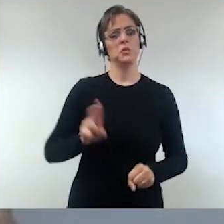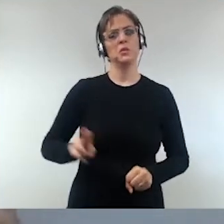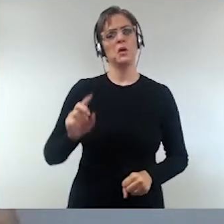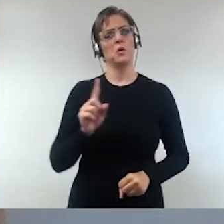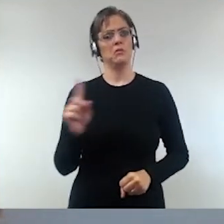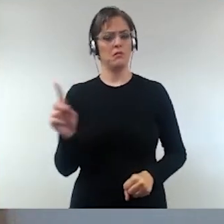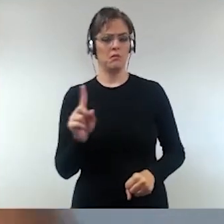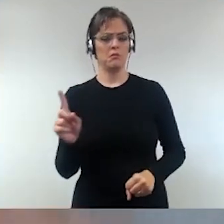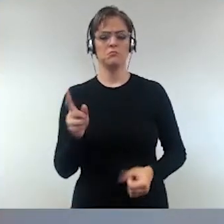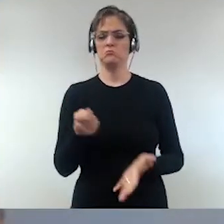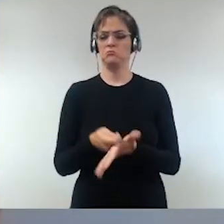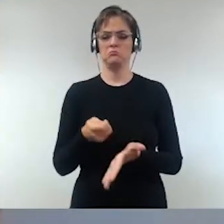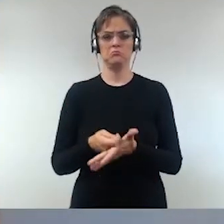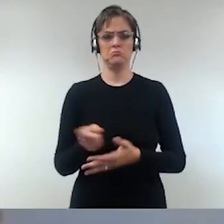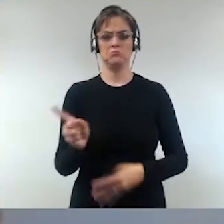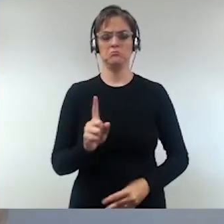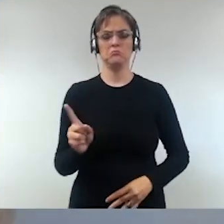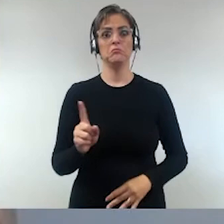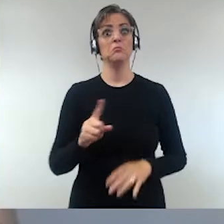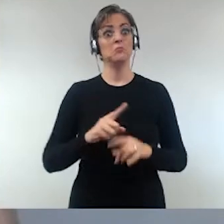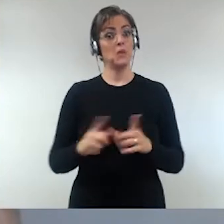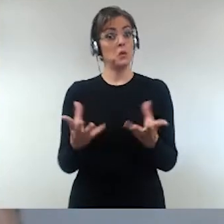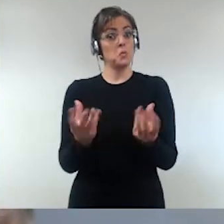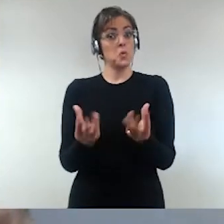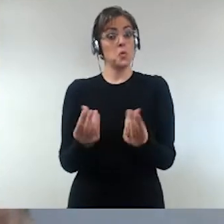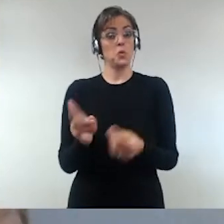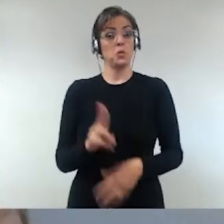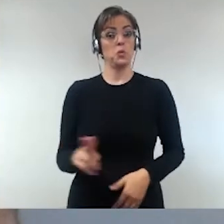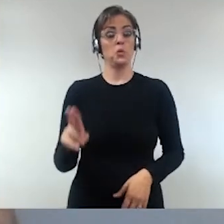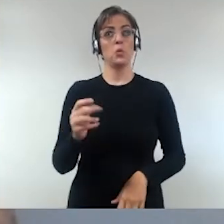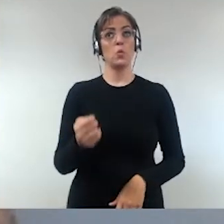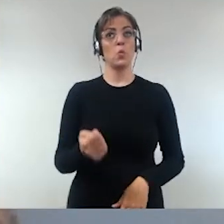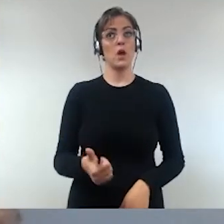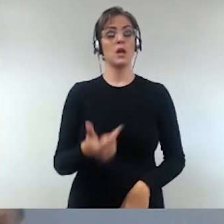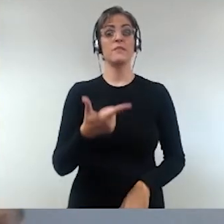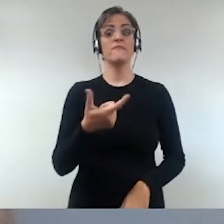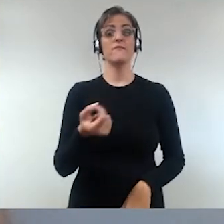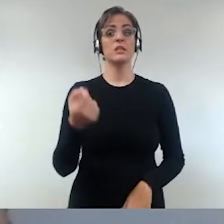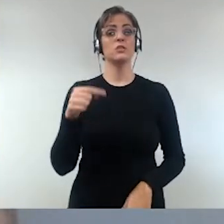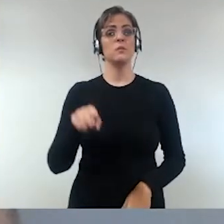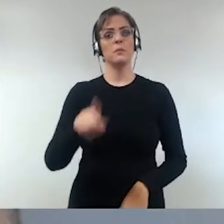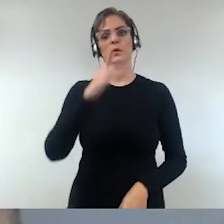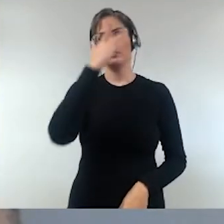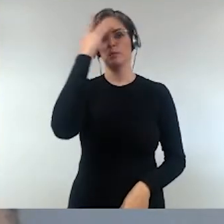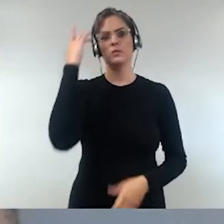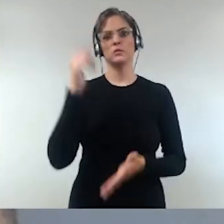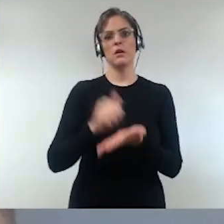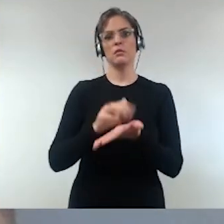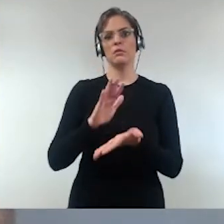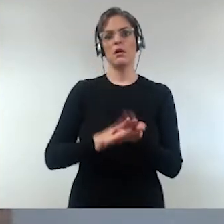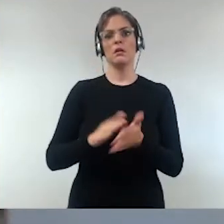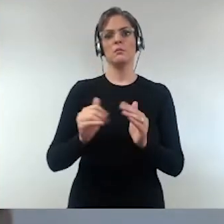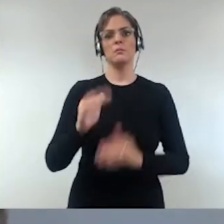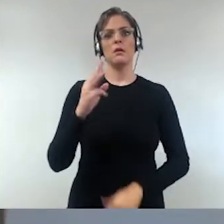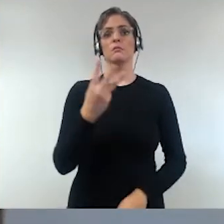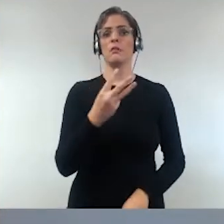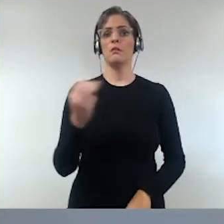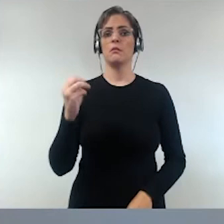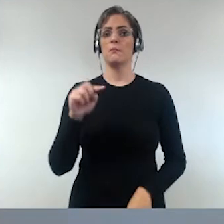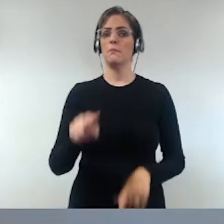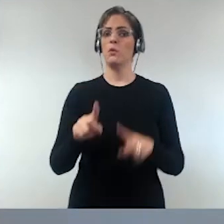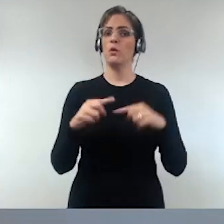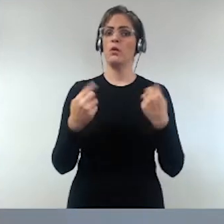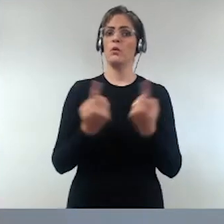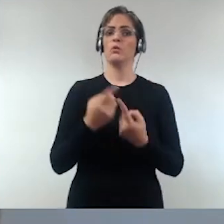assim, a gente já tem um uso muito significativo. Tem quase 20 mil usuários já cadastrados e mais de 300 mil reuniões foram feitas por